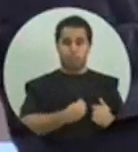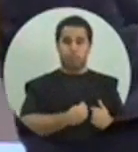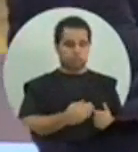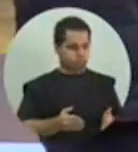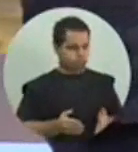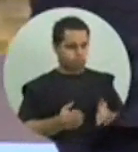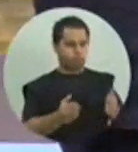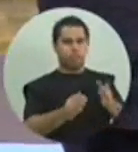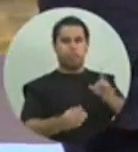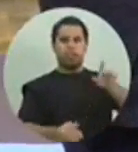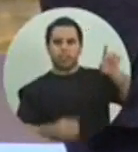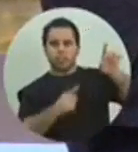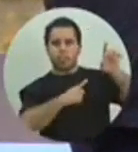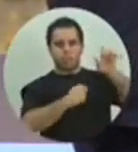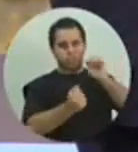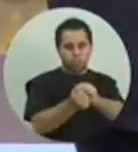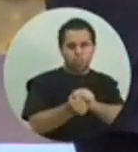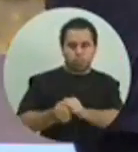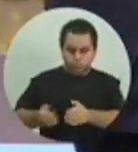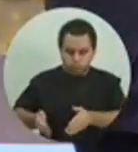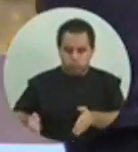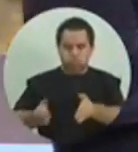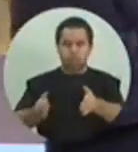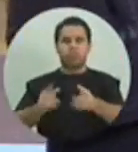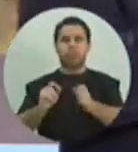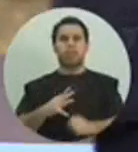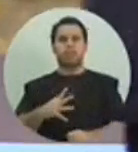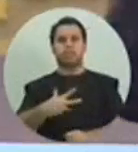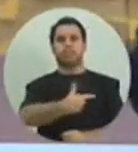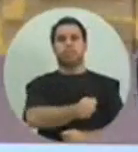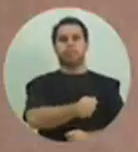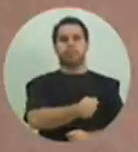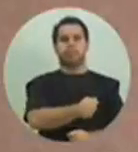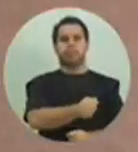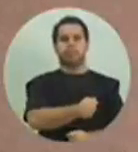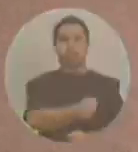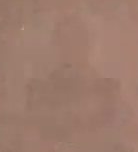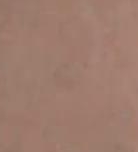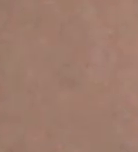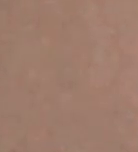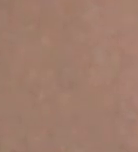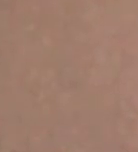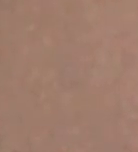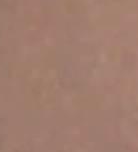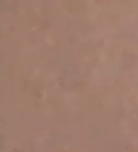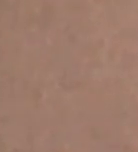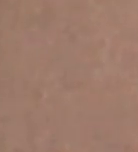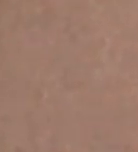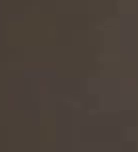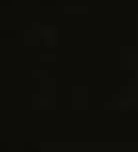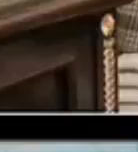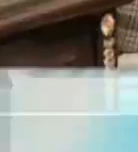história da nossa vida, que Deus está escrevendo conosco, que se chama salvação.